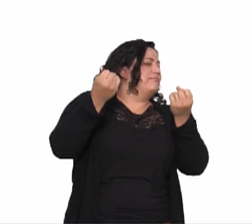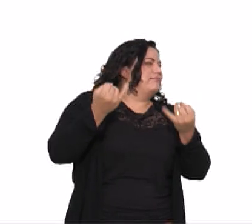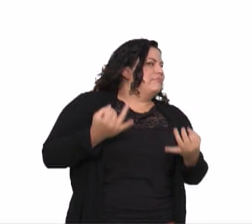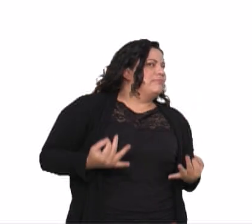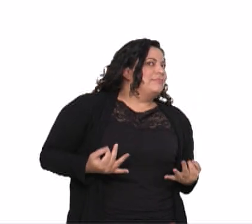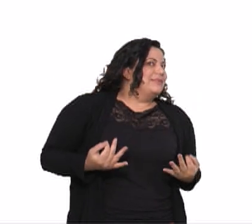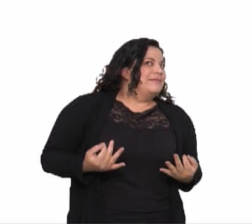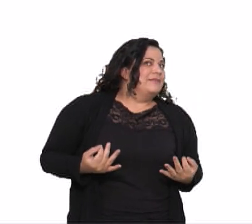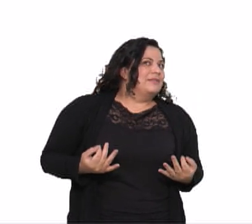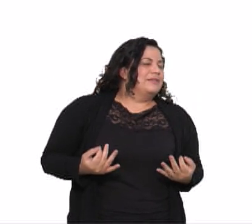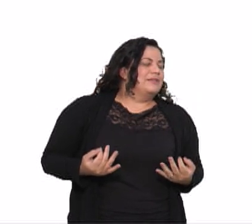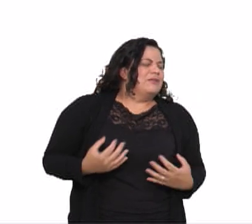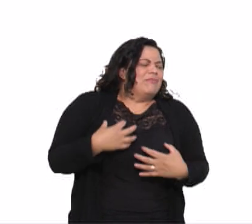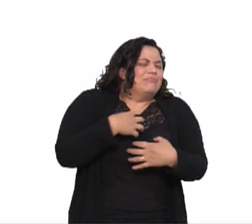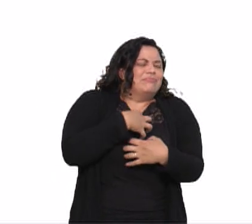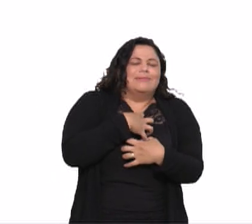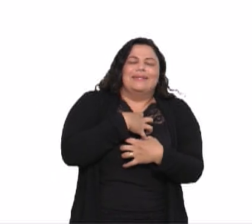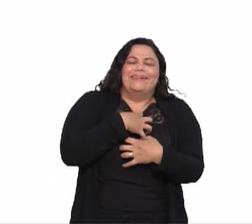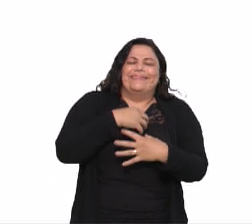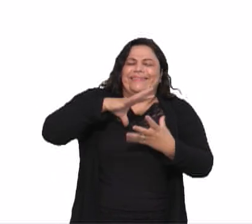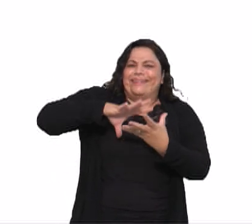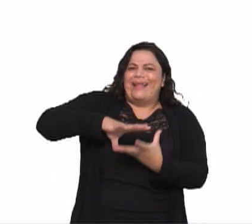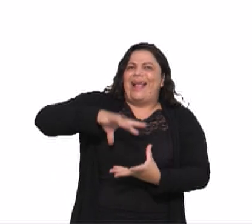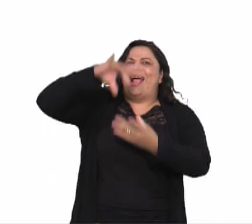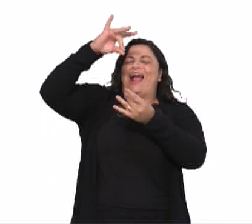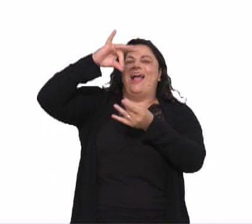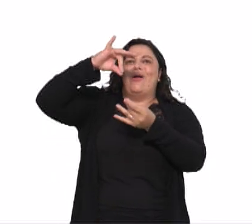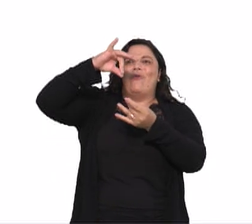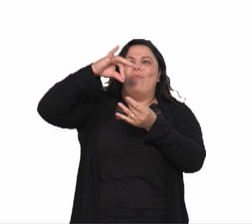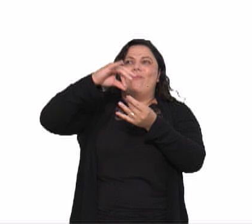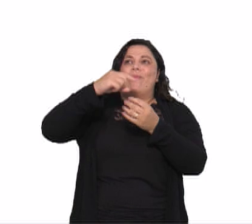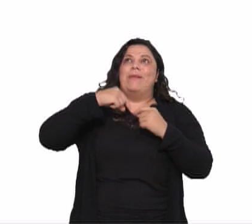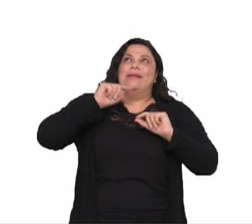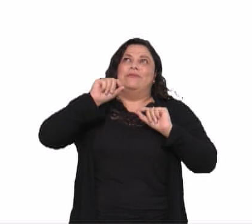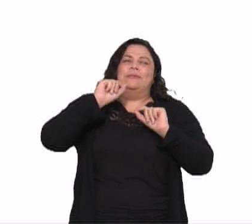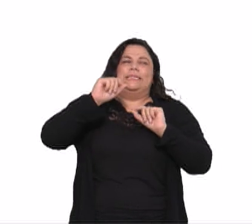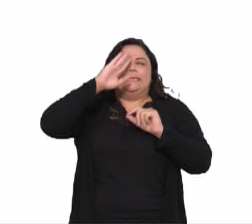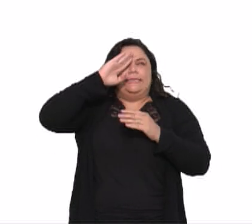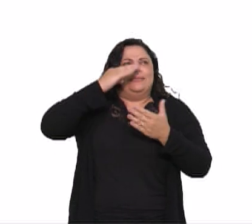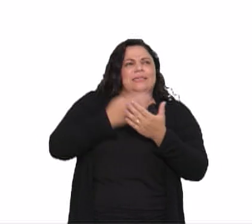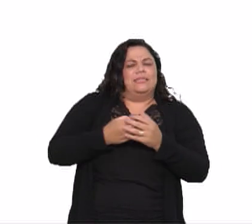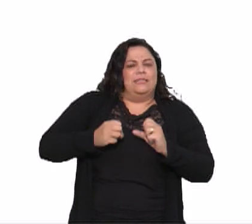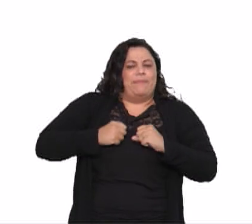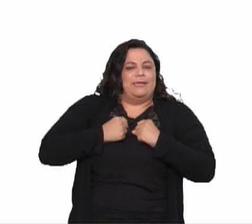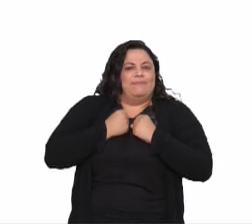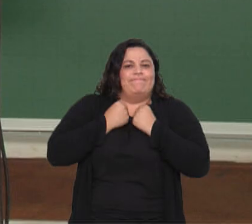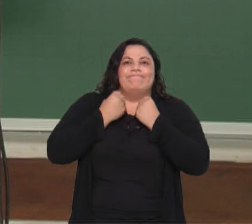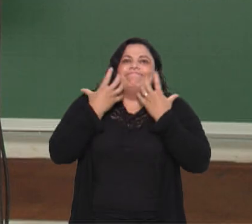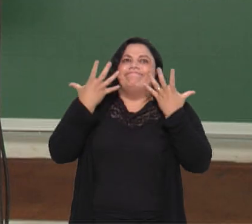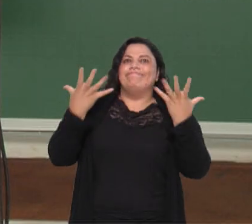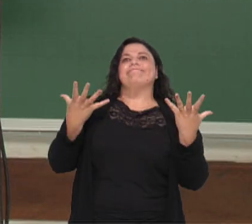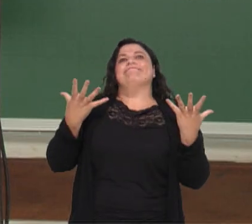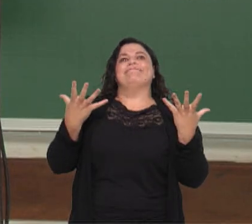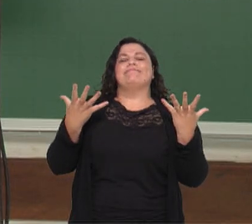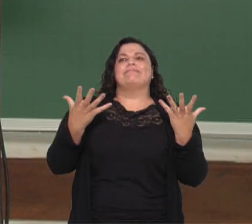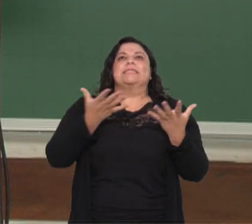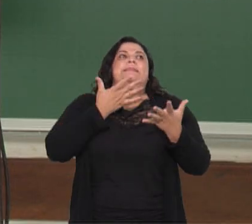Né? Qual parte da alma você acredita ter mais aflorada em você? Por quê? Você acredita que você é mais,